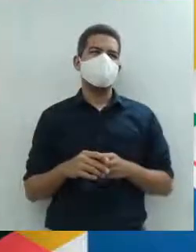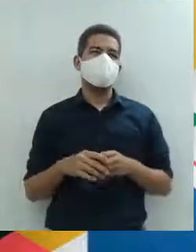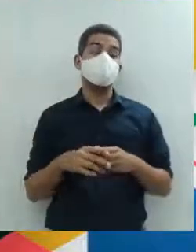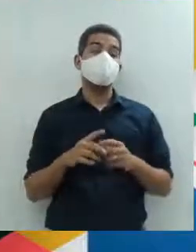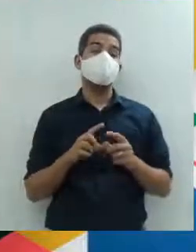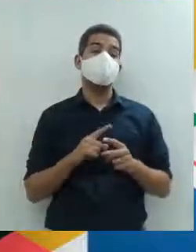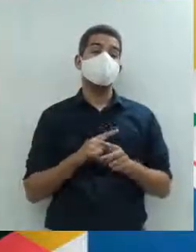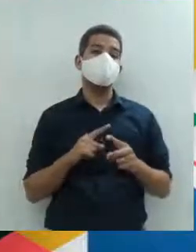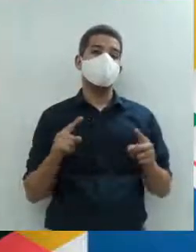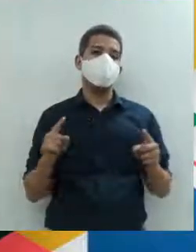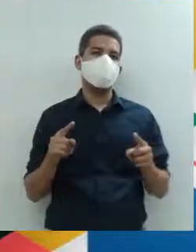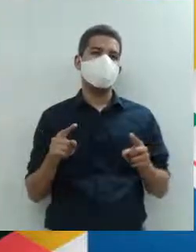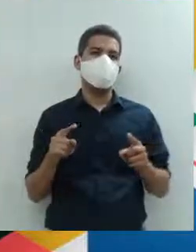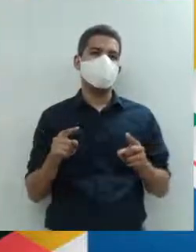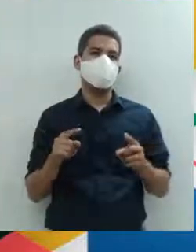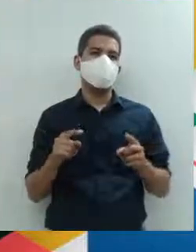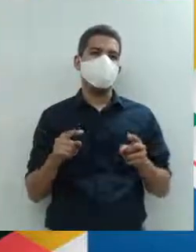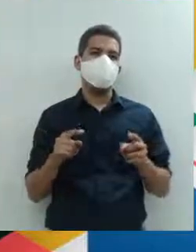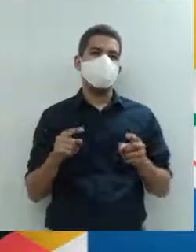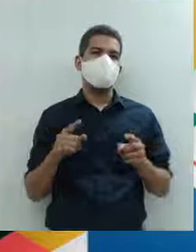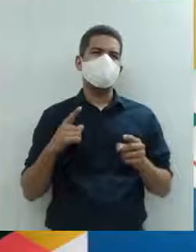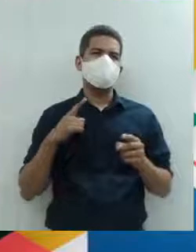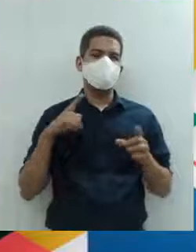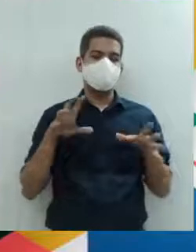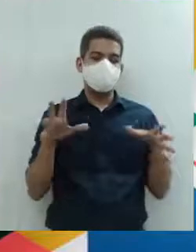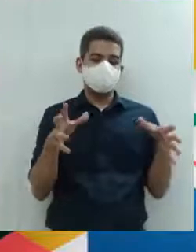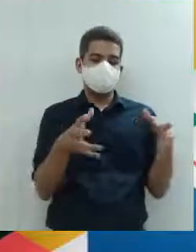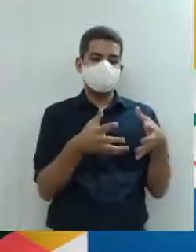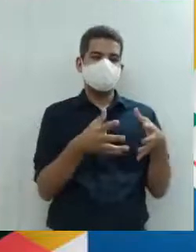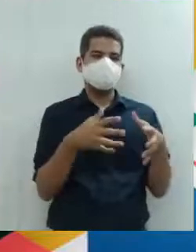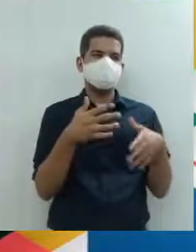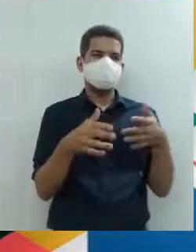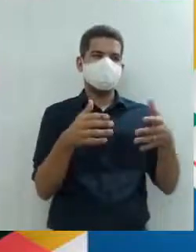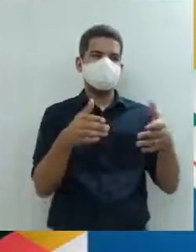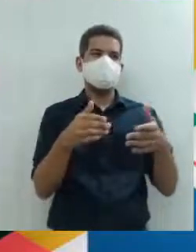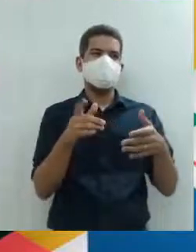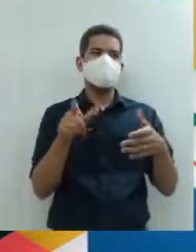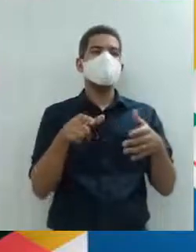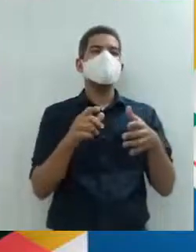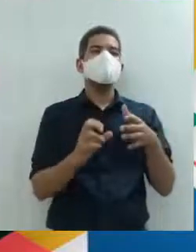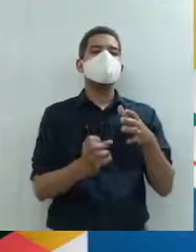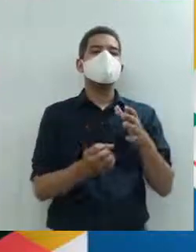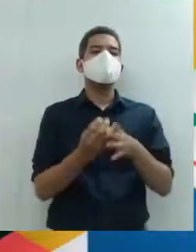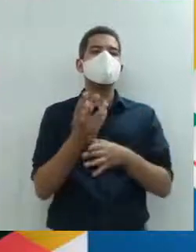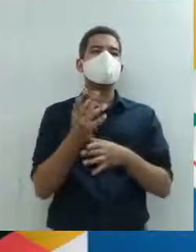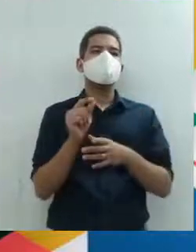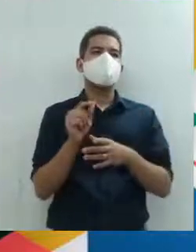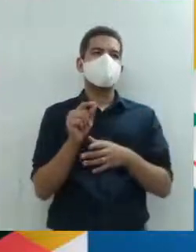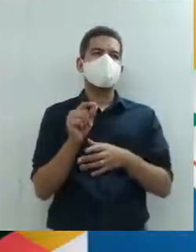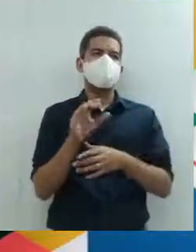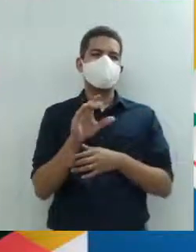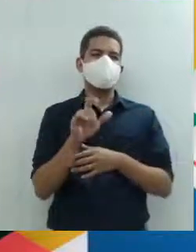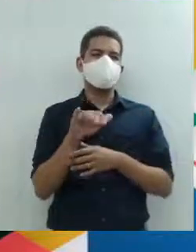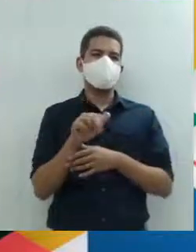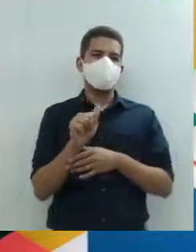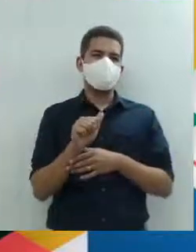Porém, a aglomeração desses fenômenos ao longo do tempo vai gerar o que a gente chama de clima. Então você vai